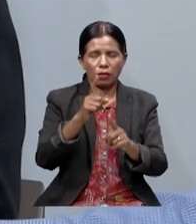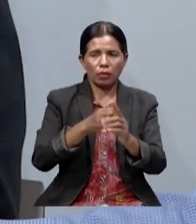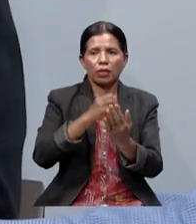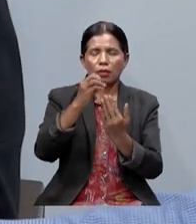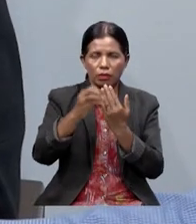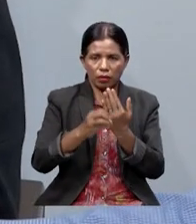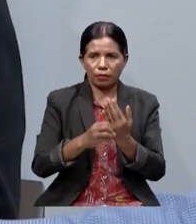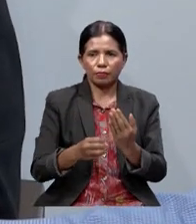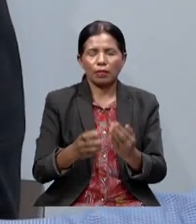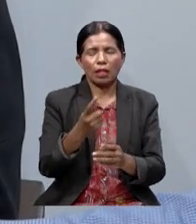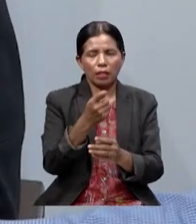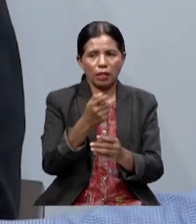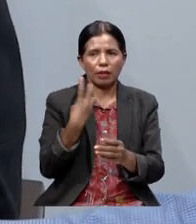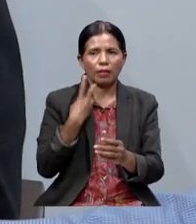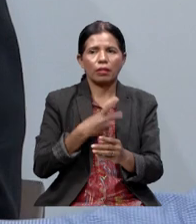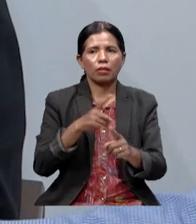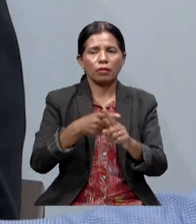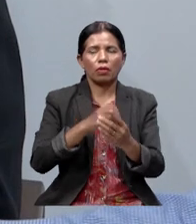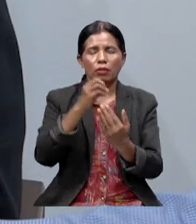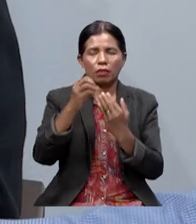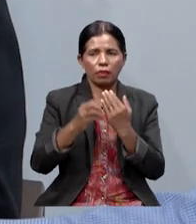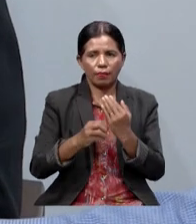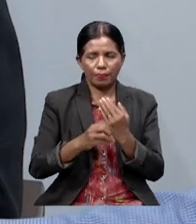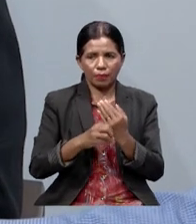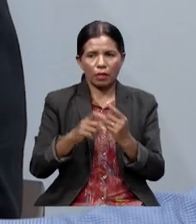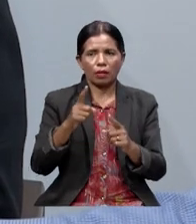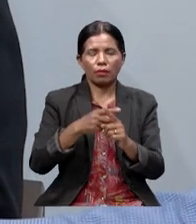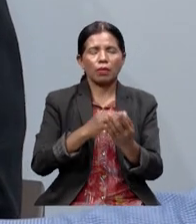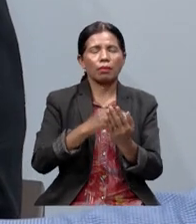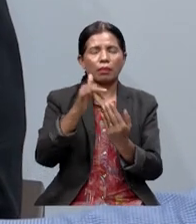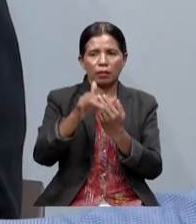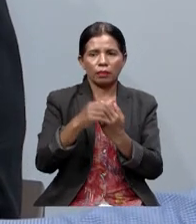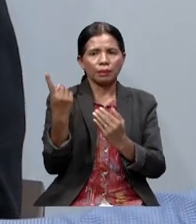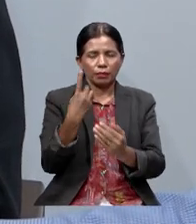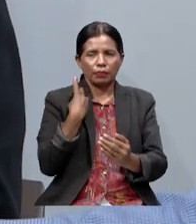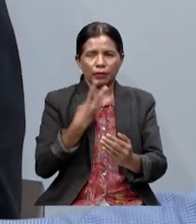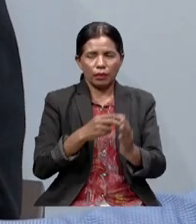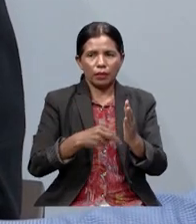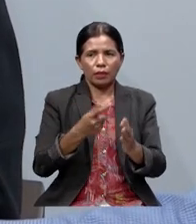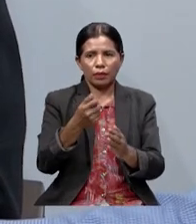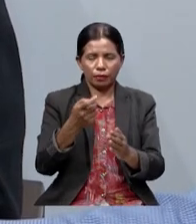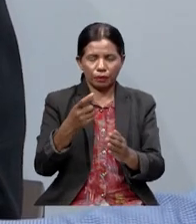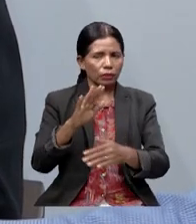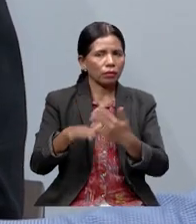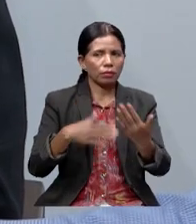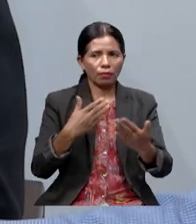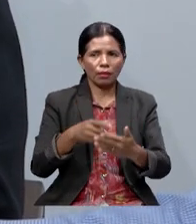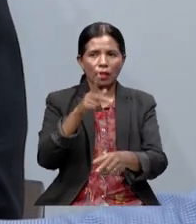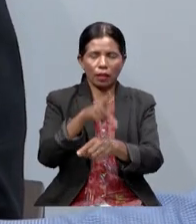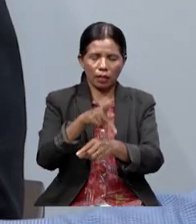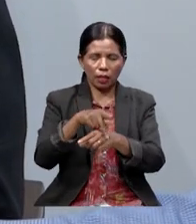outubro, terço não é lógico, reza de fulano, outubro, que é fulano, é maio dele. Mas terço tem que reza toda a vida. Calcala-se